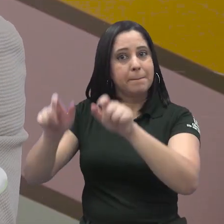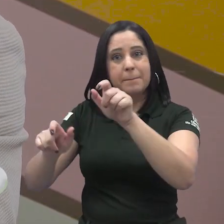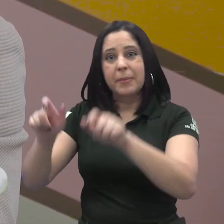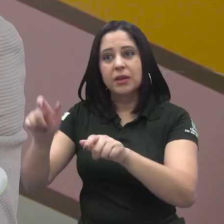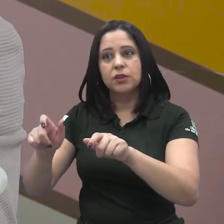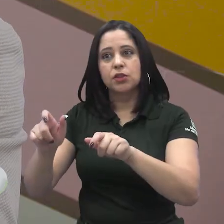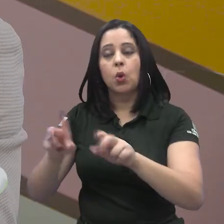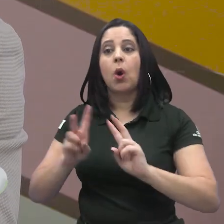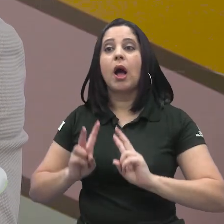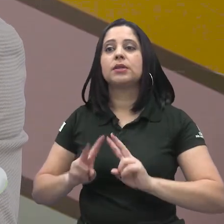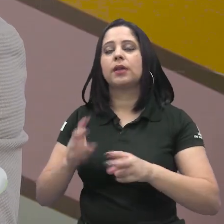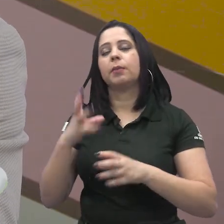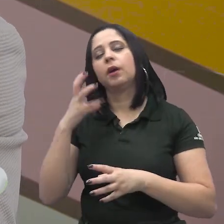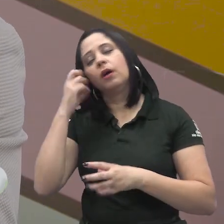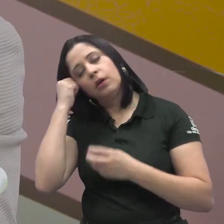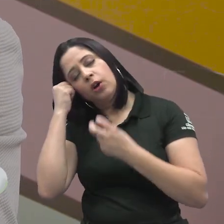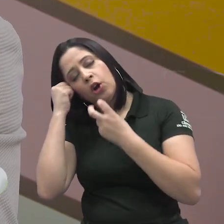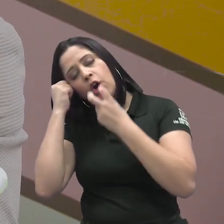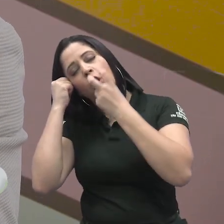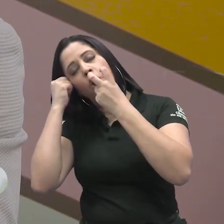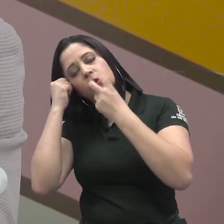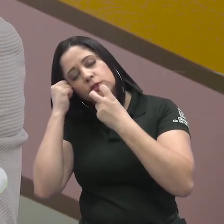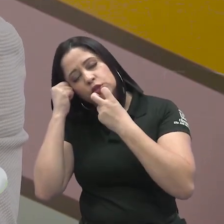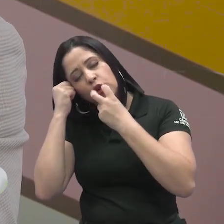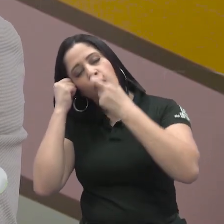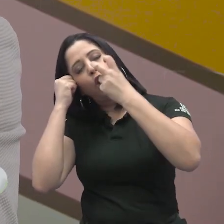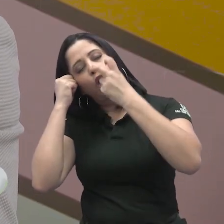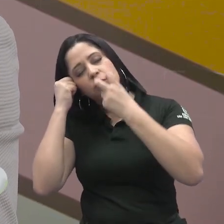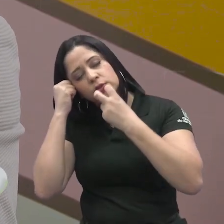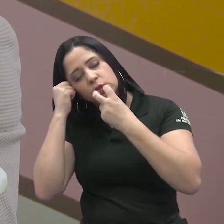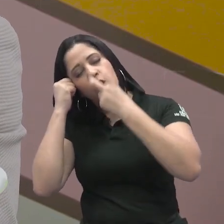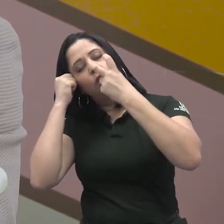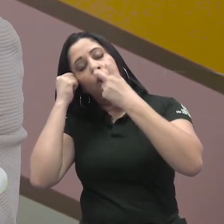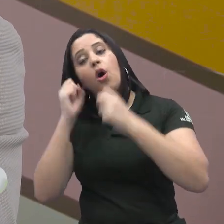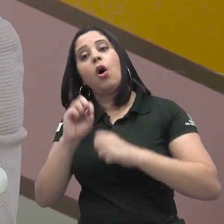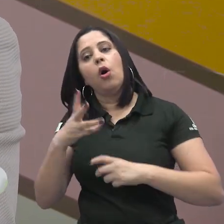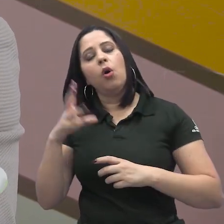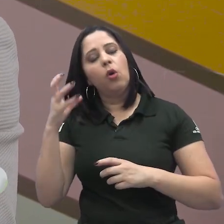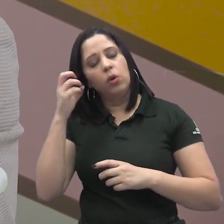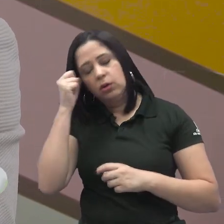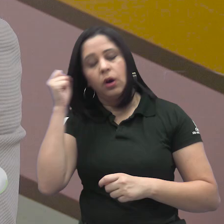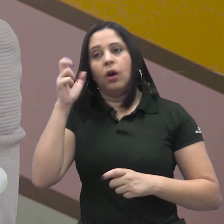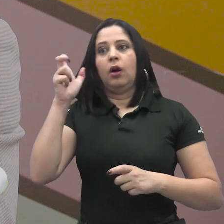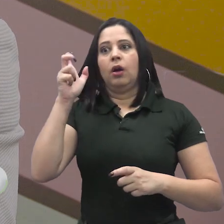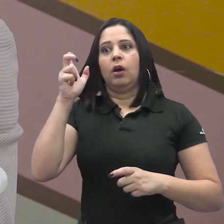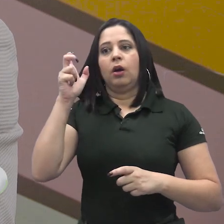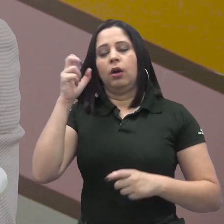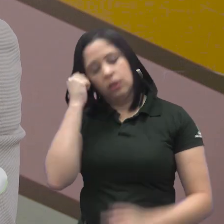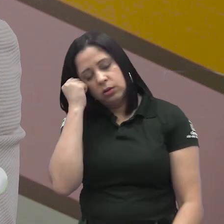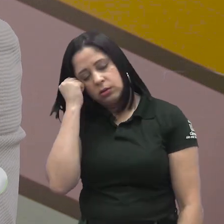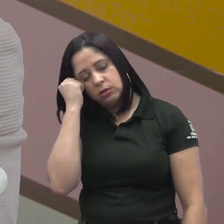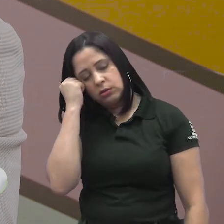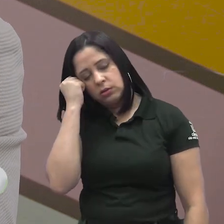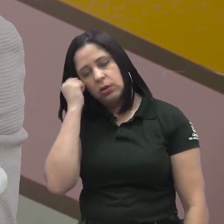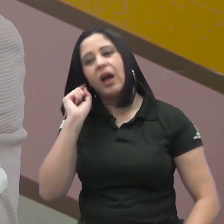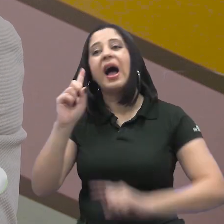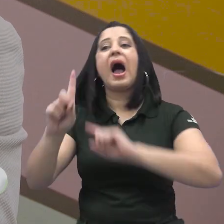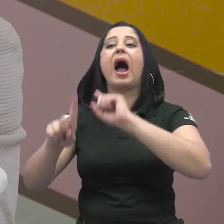que roncam muito ou que têm apneia à noite e que não sabem. Elas simplesmente acordam de manhã meio cansadas,